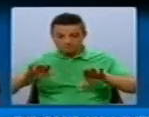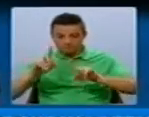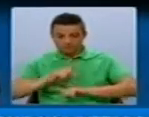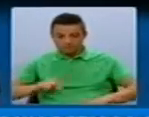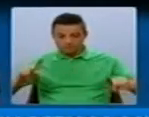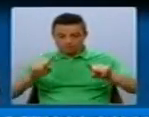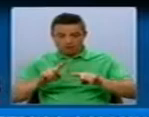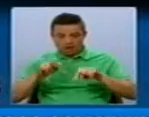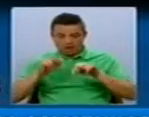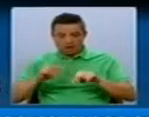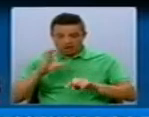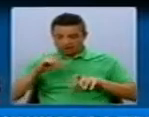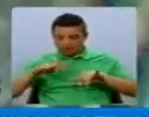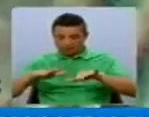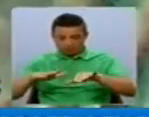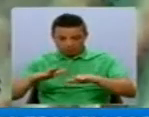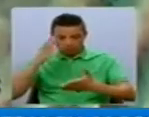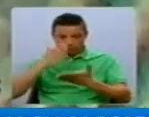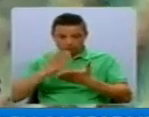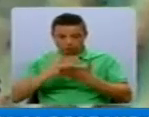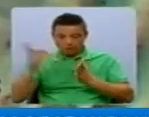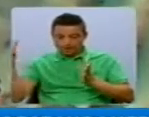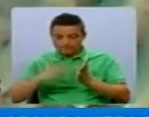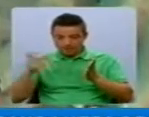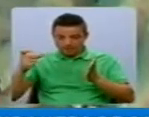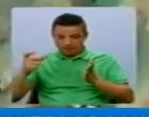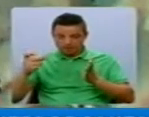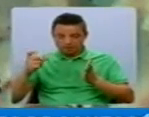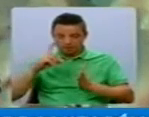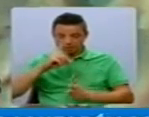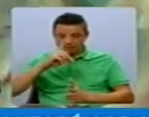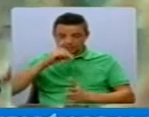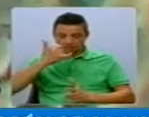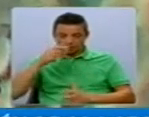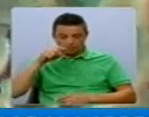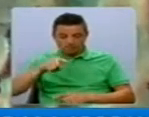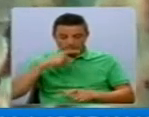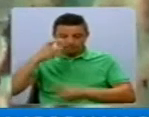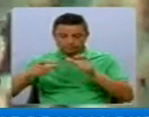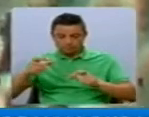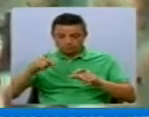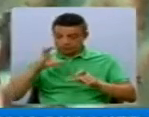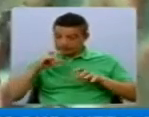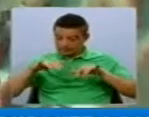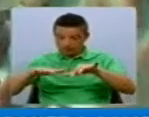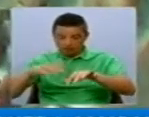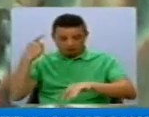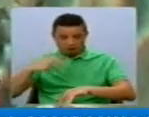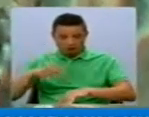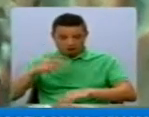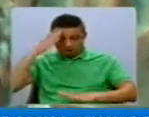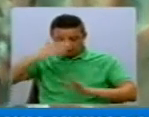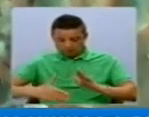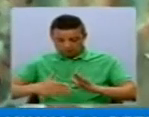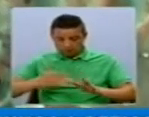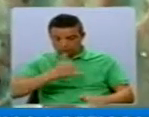de menos. O cancro da tiroide, só nos Estados Unidos, provavelmente 62 mil pessoas terão este tipo de cancro. Pensa-se que isso poderá acontecer em